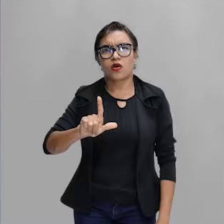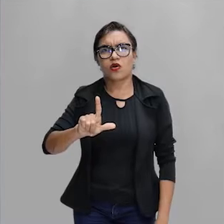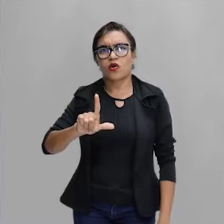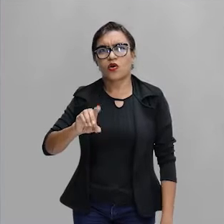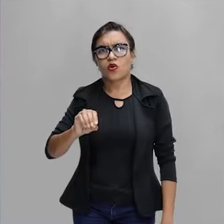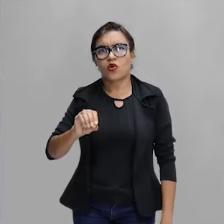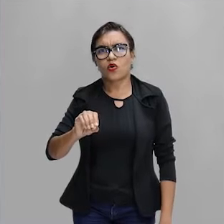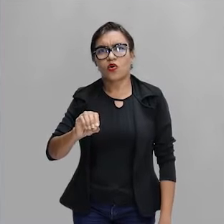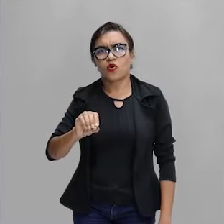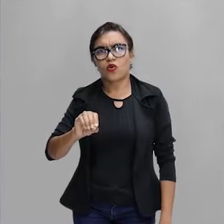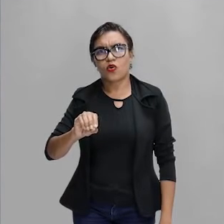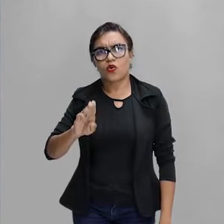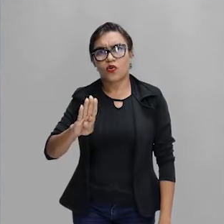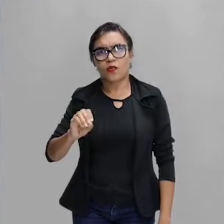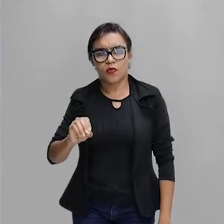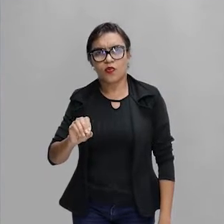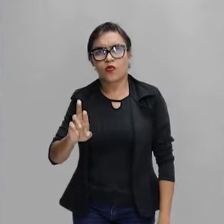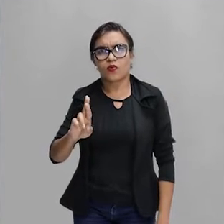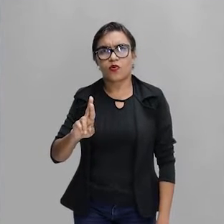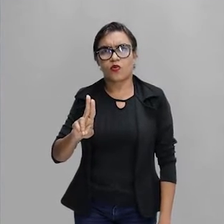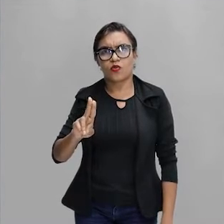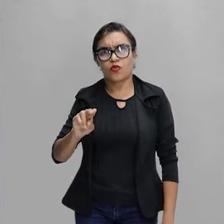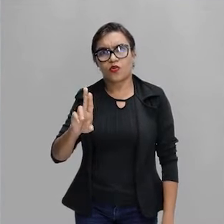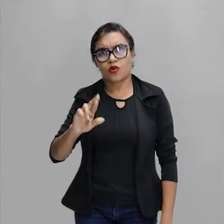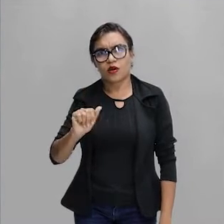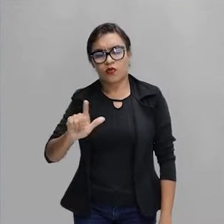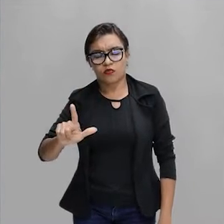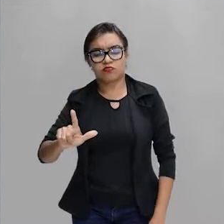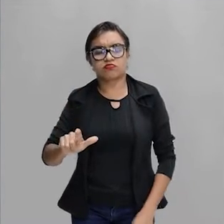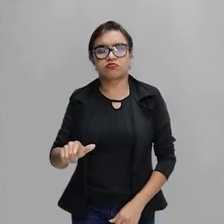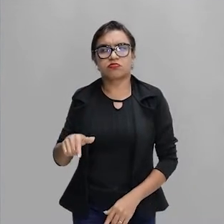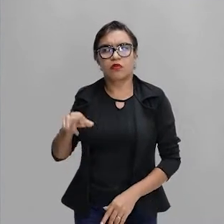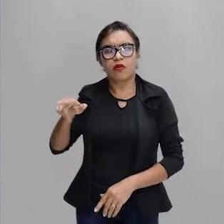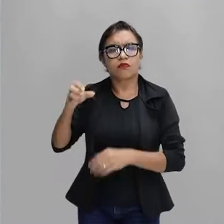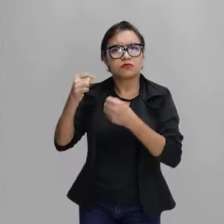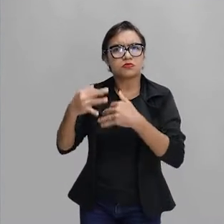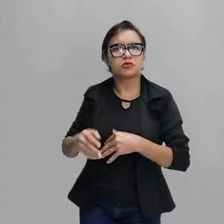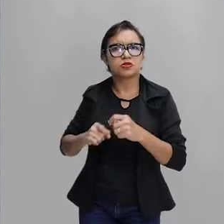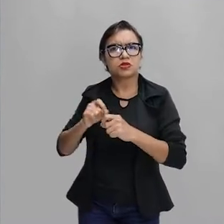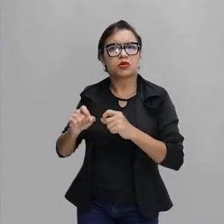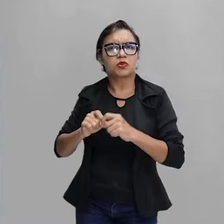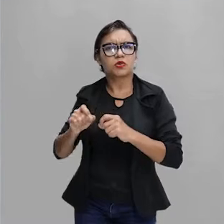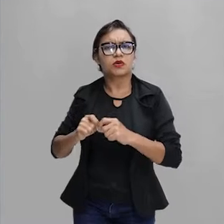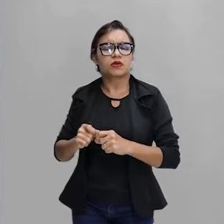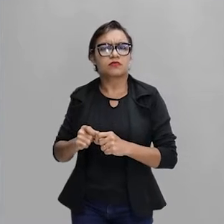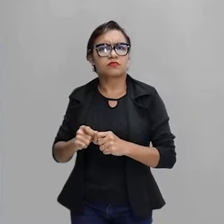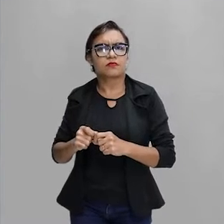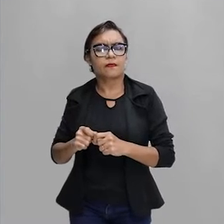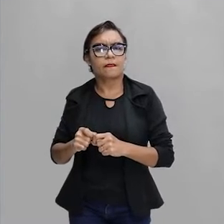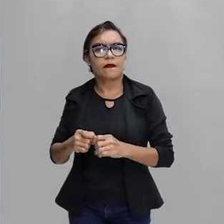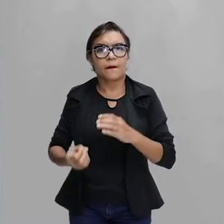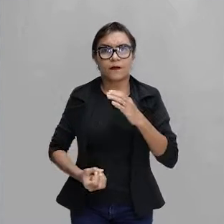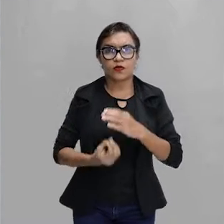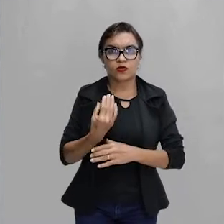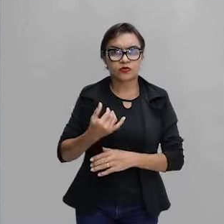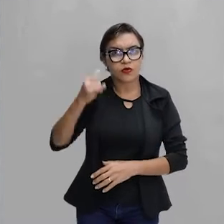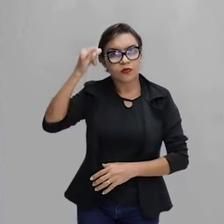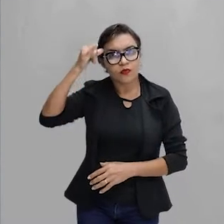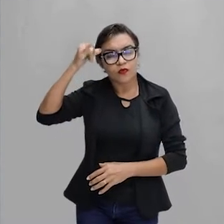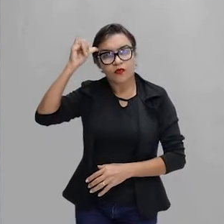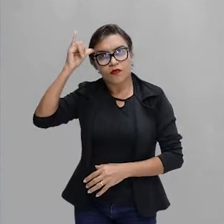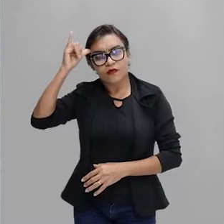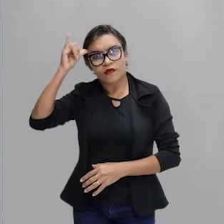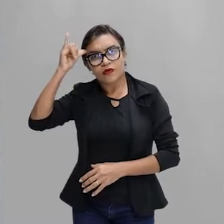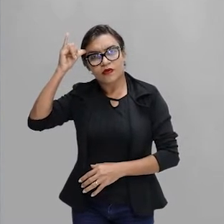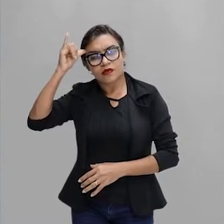de corte subiu 13% no último semestre. O que foi que ele disse ali, Marcos? Ele está dizendo que a produção bovina destinada à